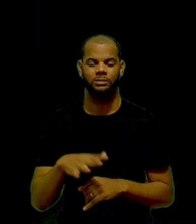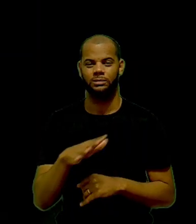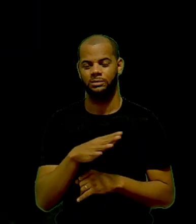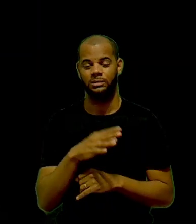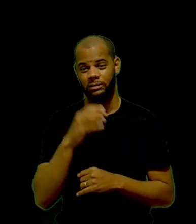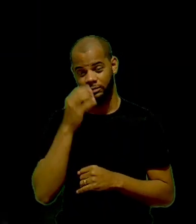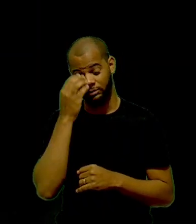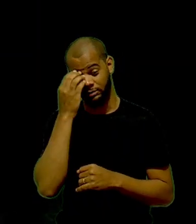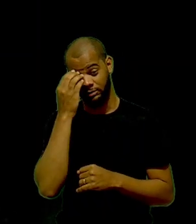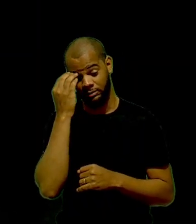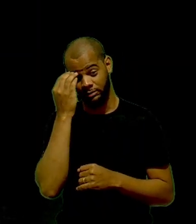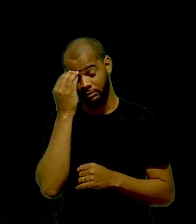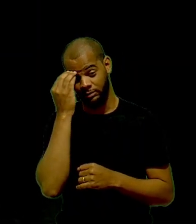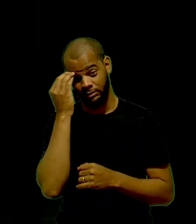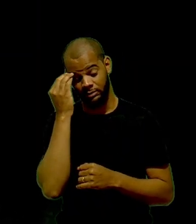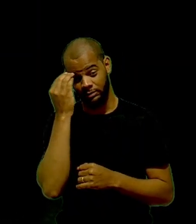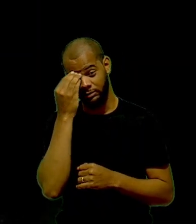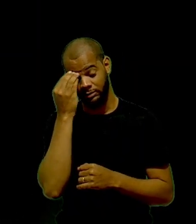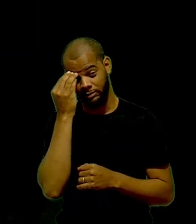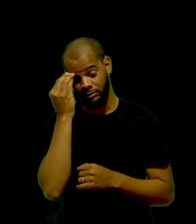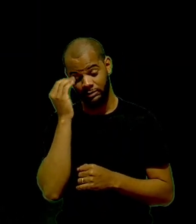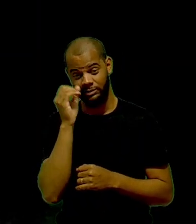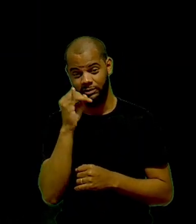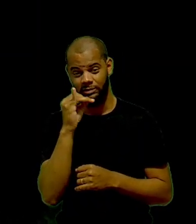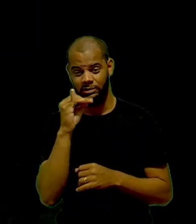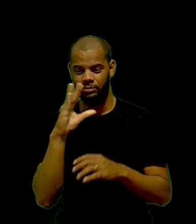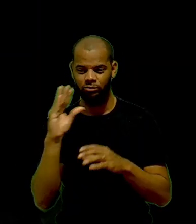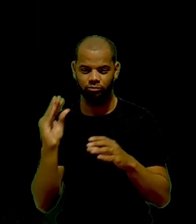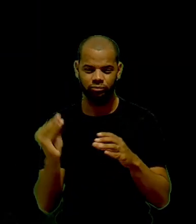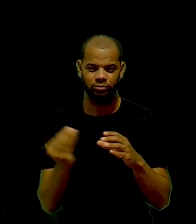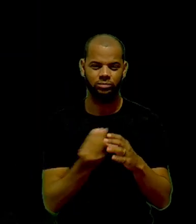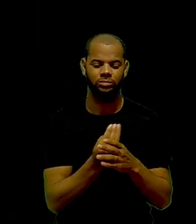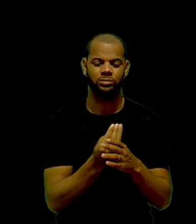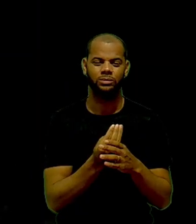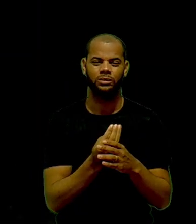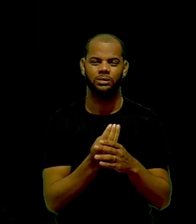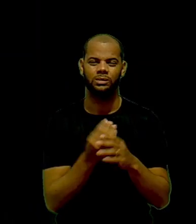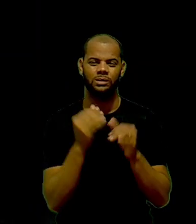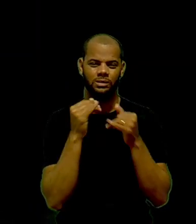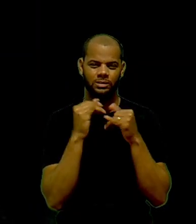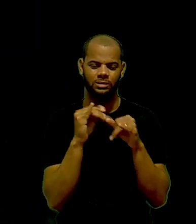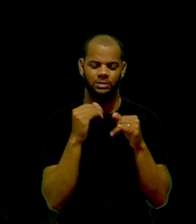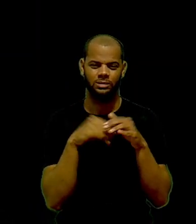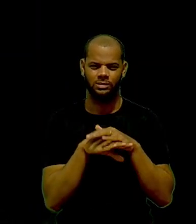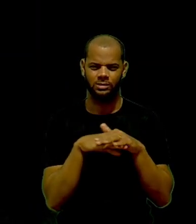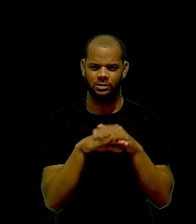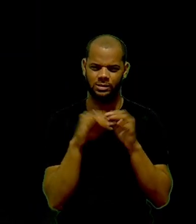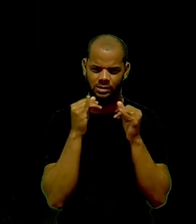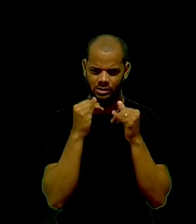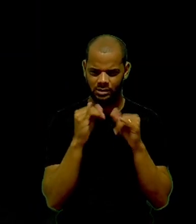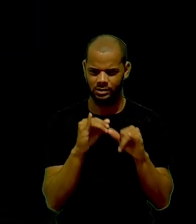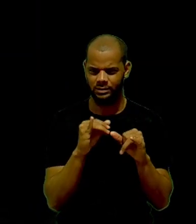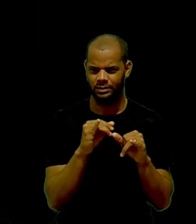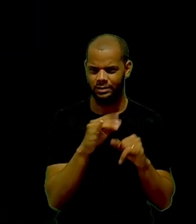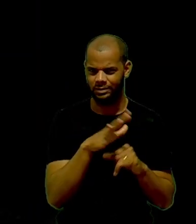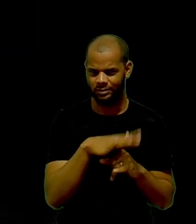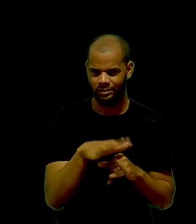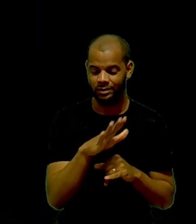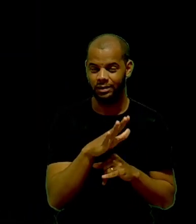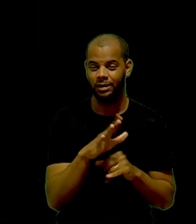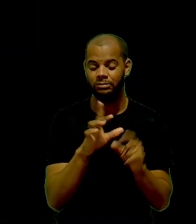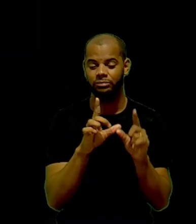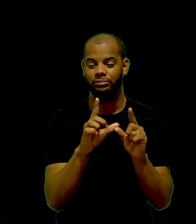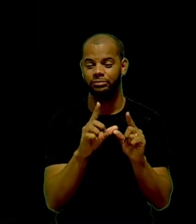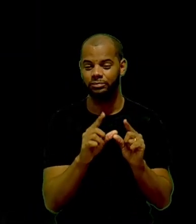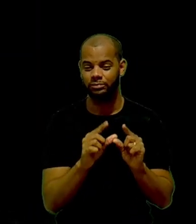comunidade. Se a gente inserir geração fotovoltaica com sistema de armazenamento de energia, nós podemos